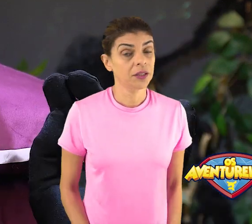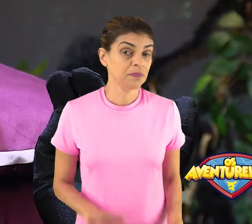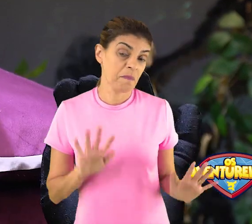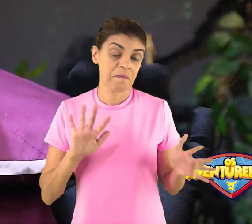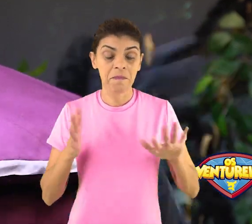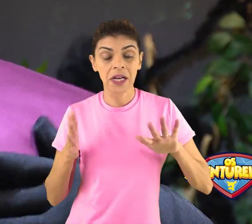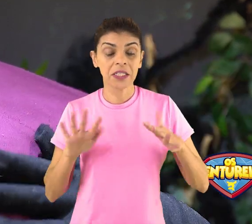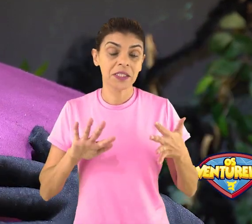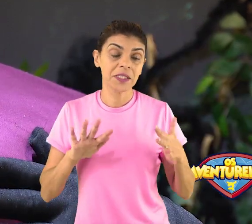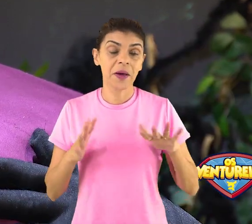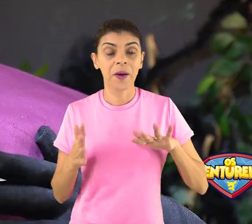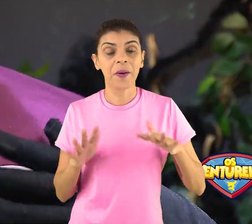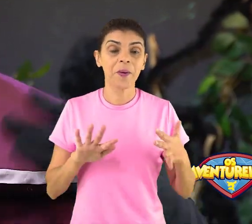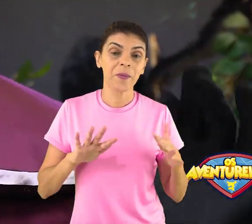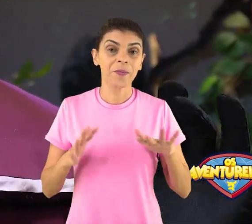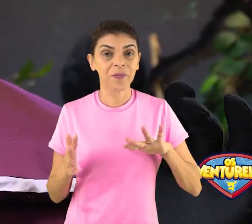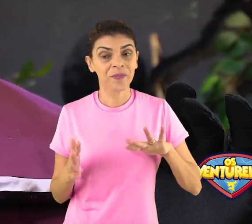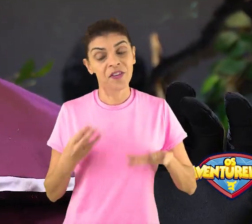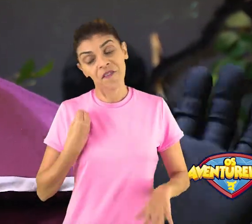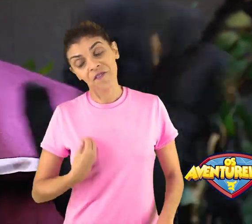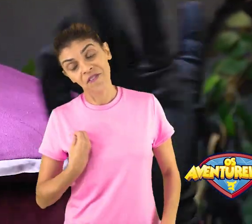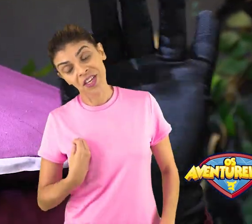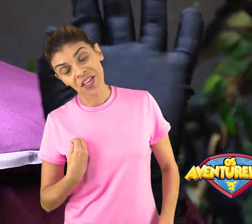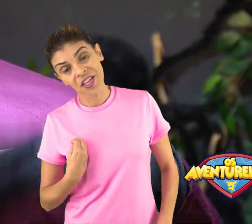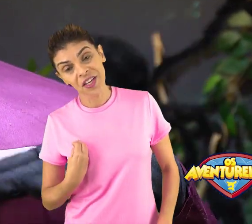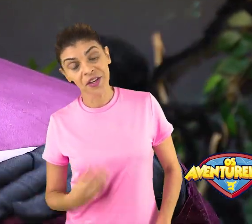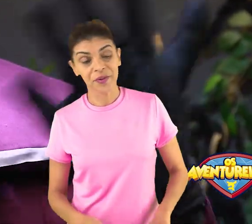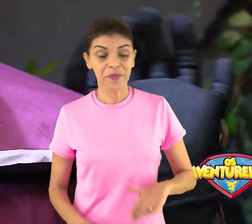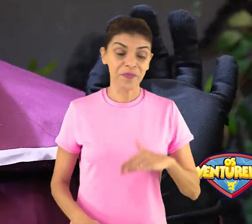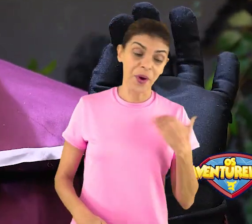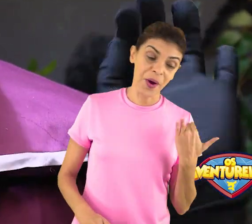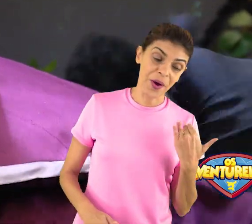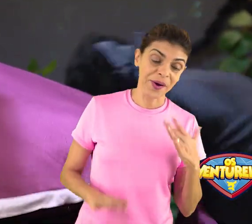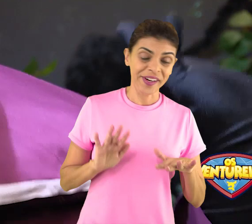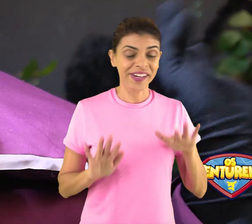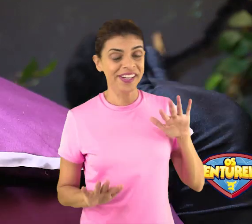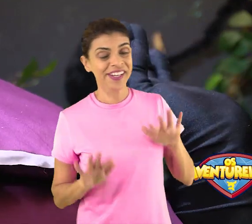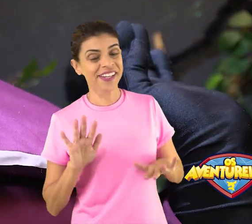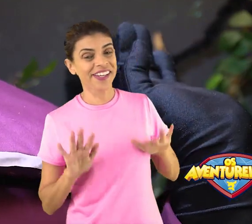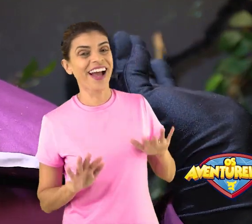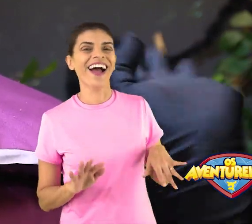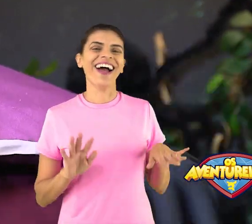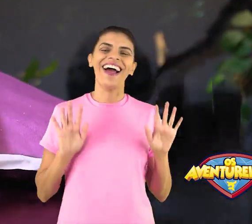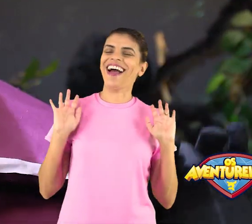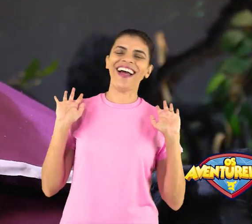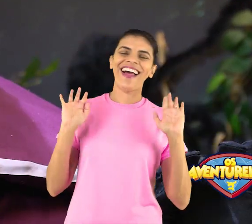Mais ou menos, ele tá meio vivo, meio morto.